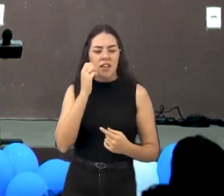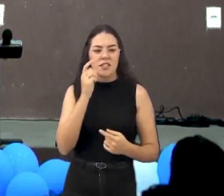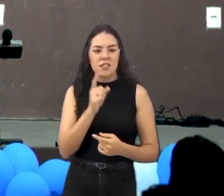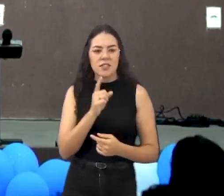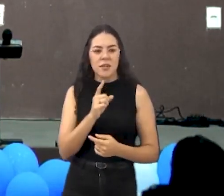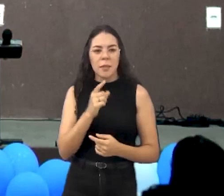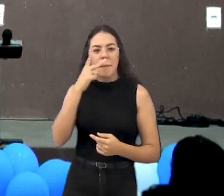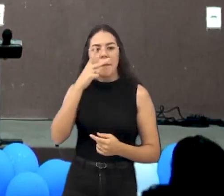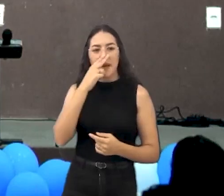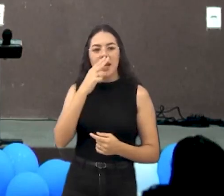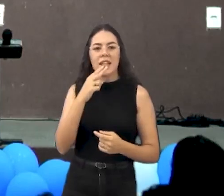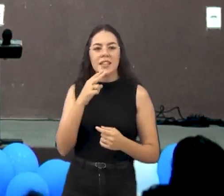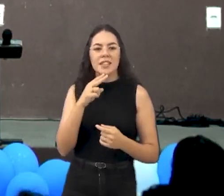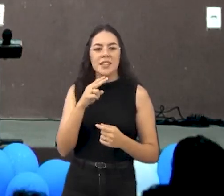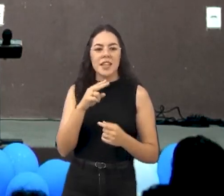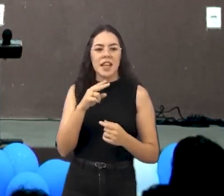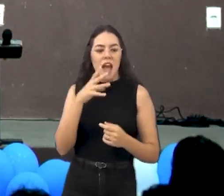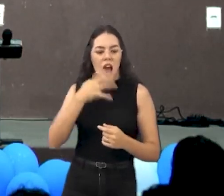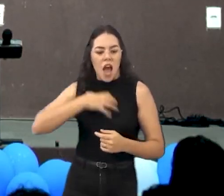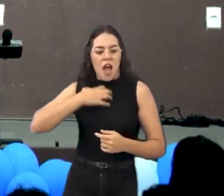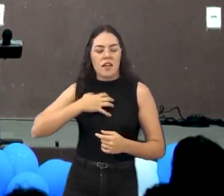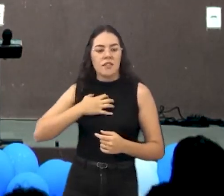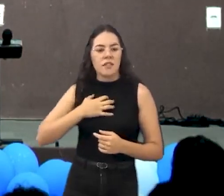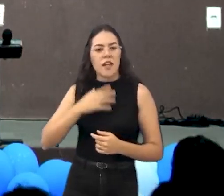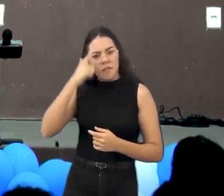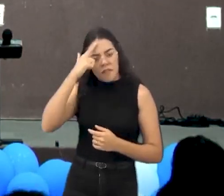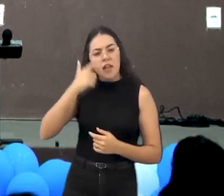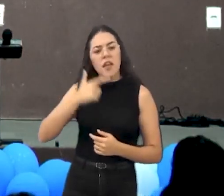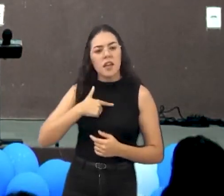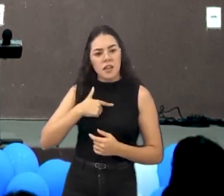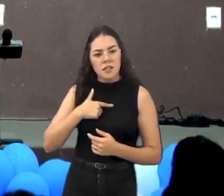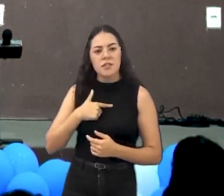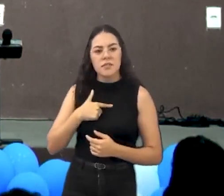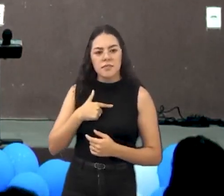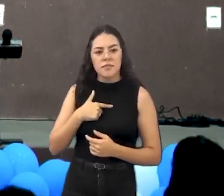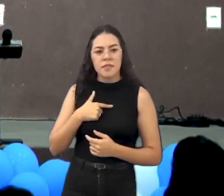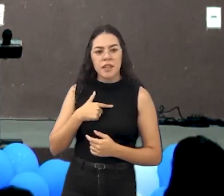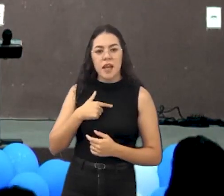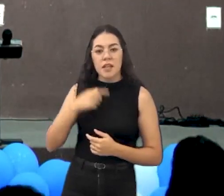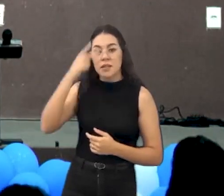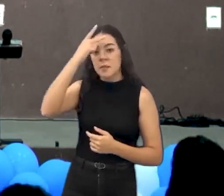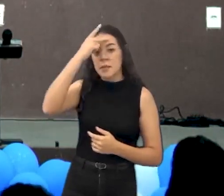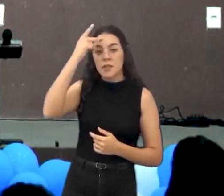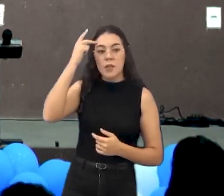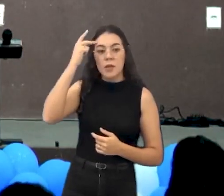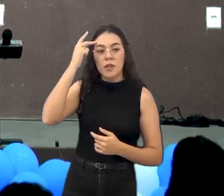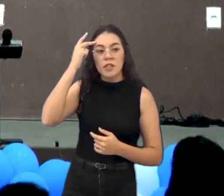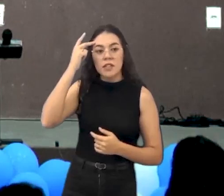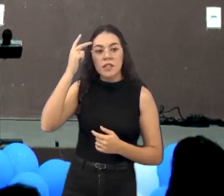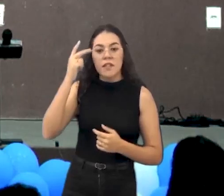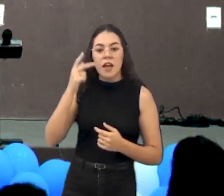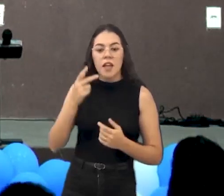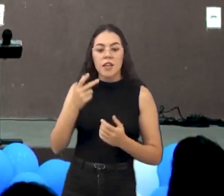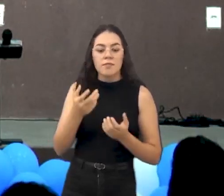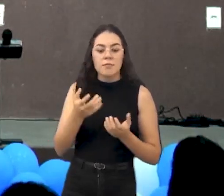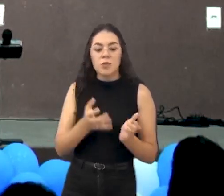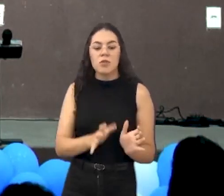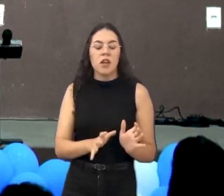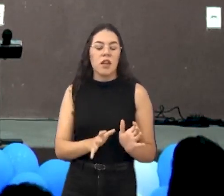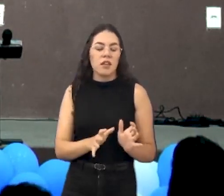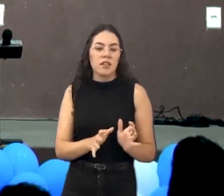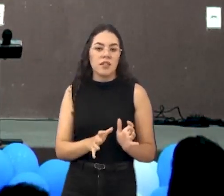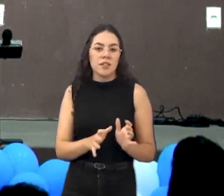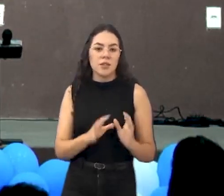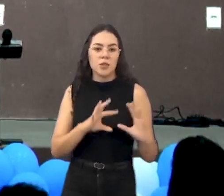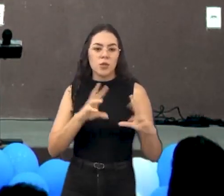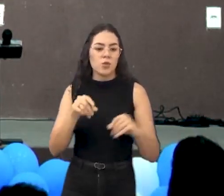parecendo um siri numa lata. Isso é feio, gente. As pessoas com o tempo ficam ignorando você. Tudo